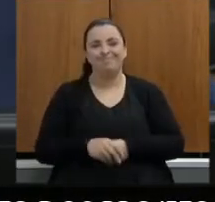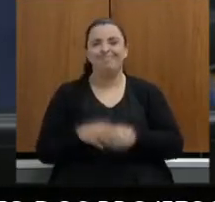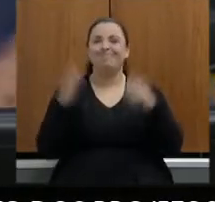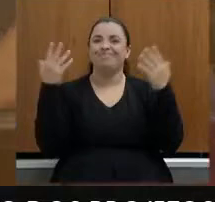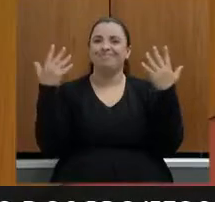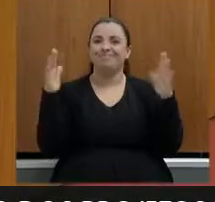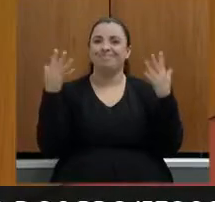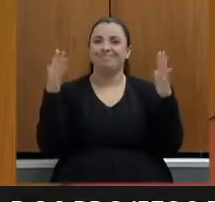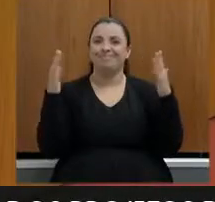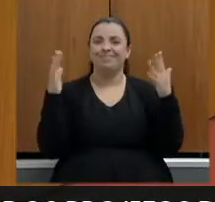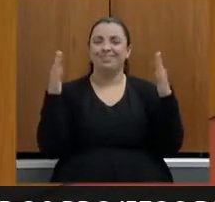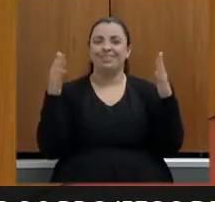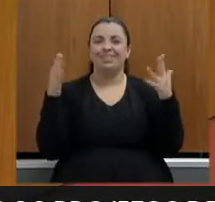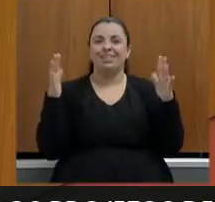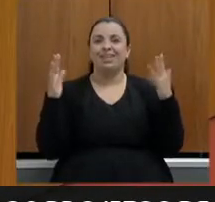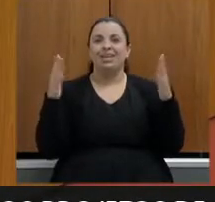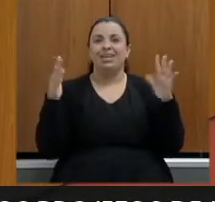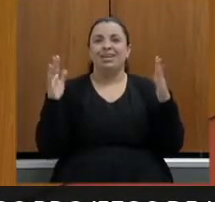e